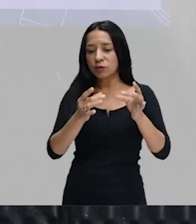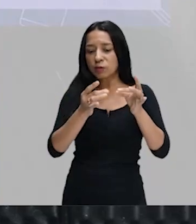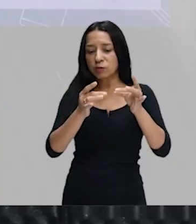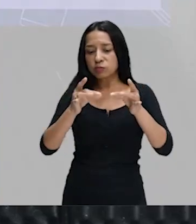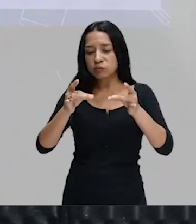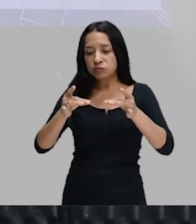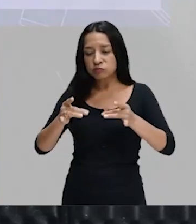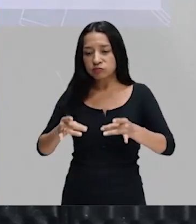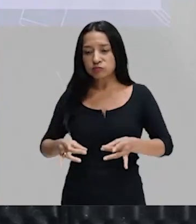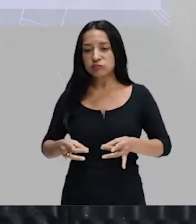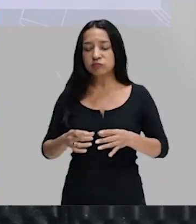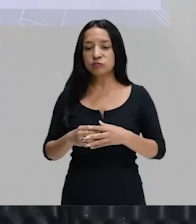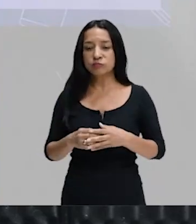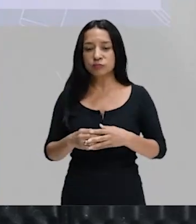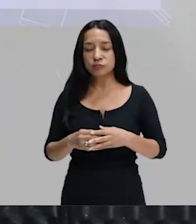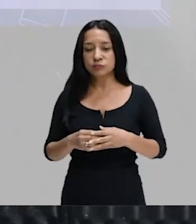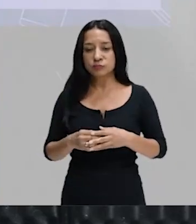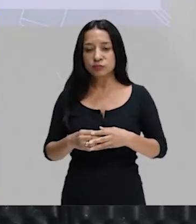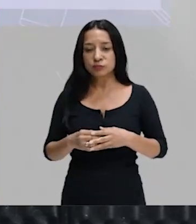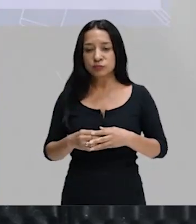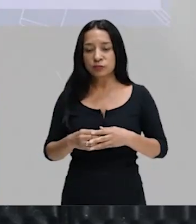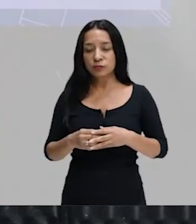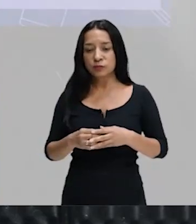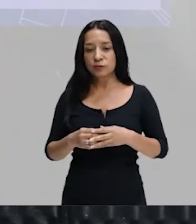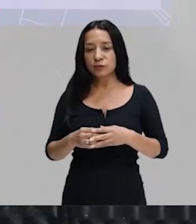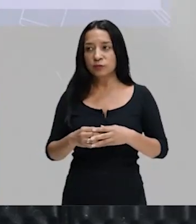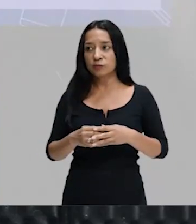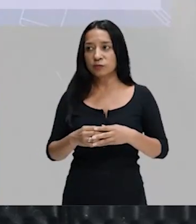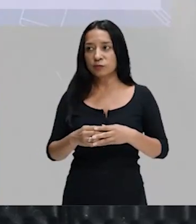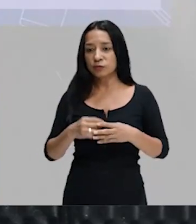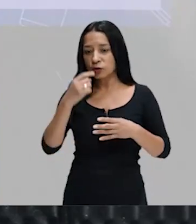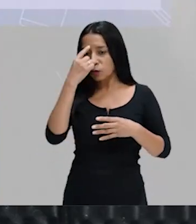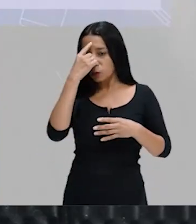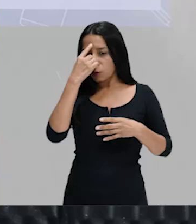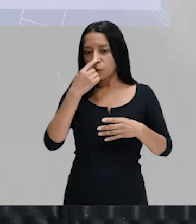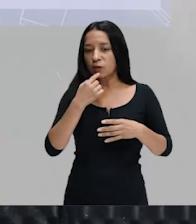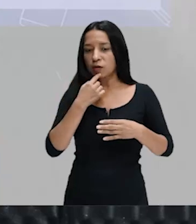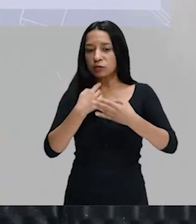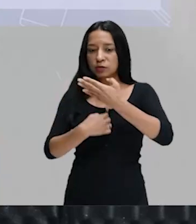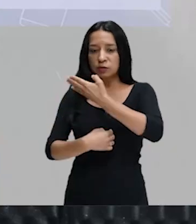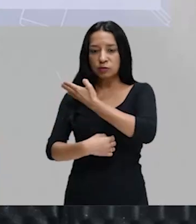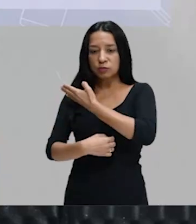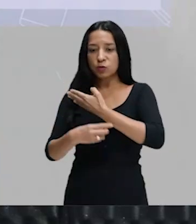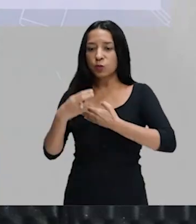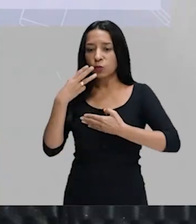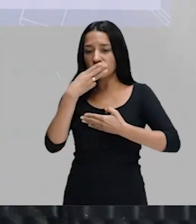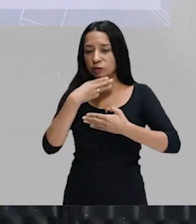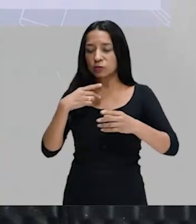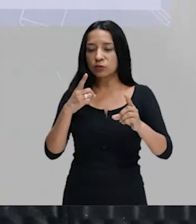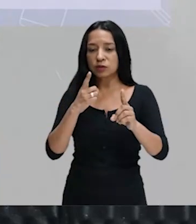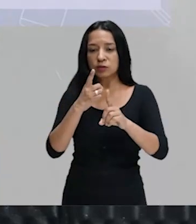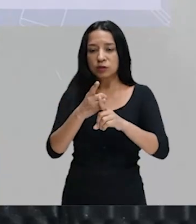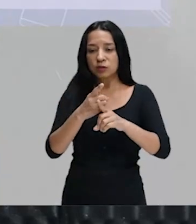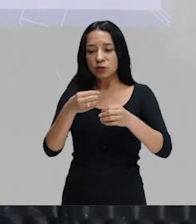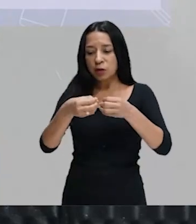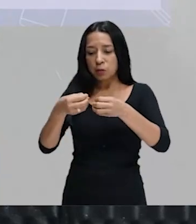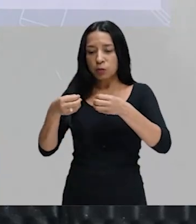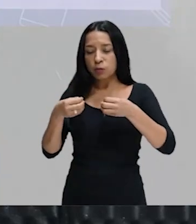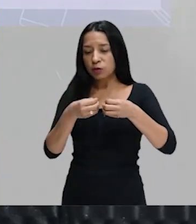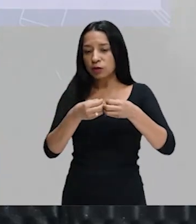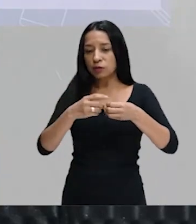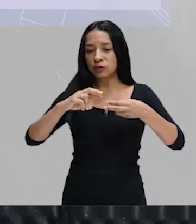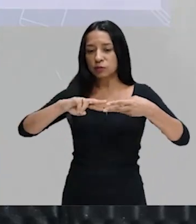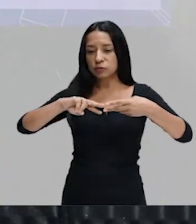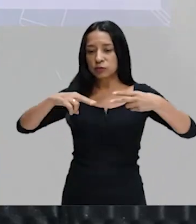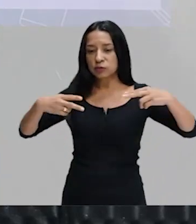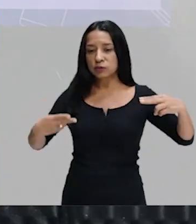detalhando mais, ok? Então, esse aqui é o açúcar que nós vamos encontrar na molécula de DNA.